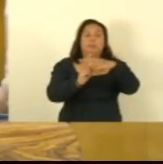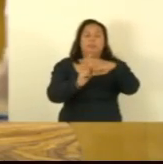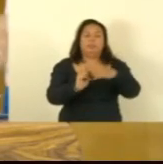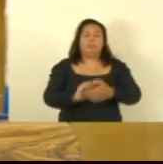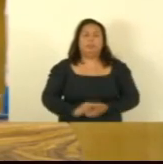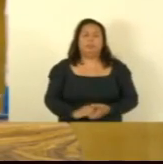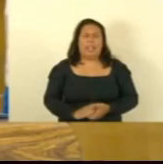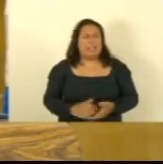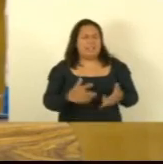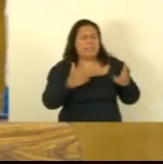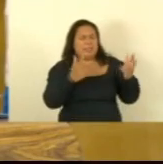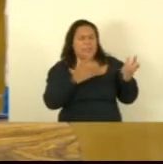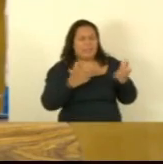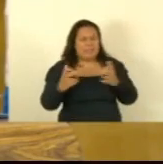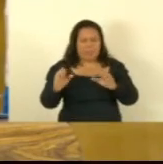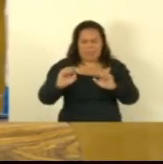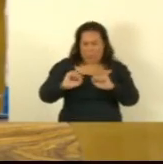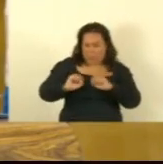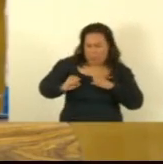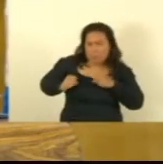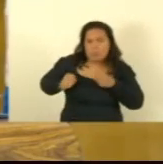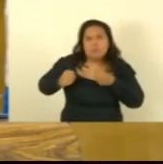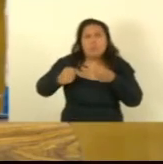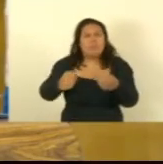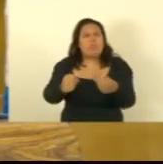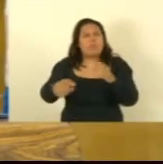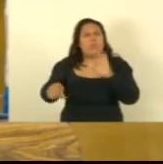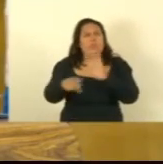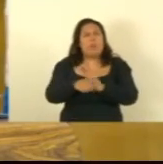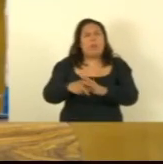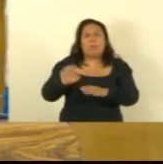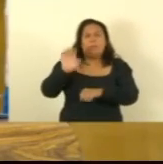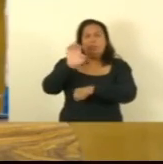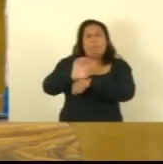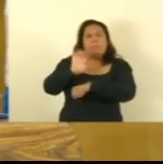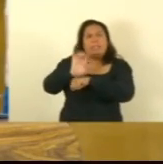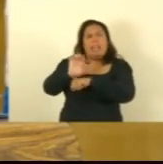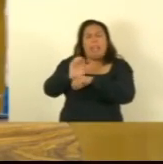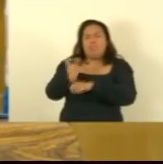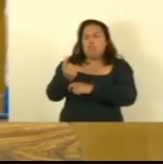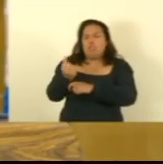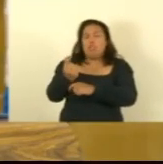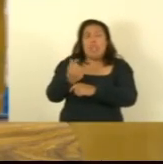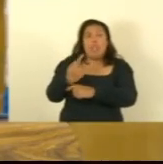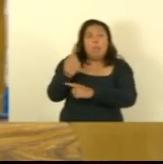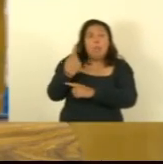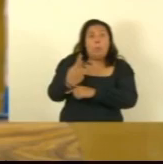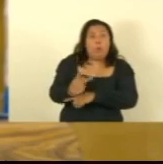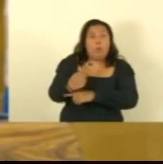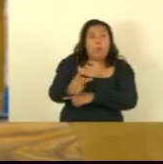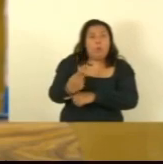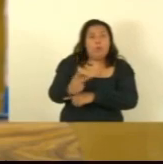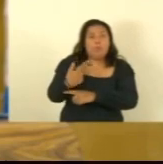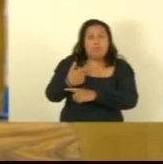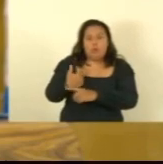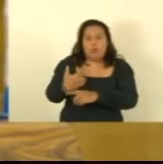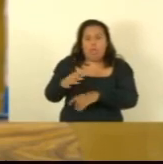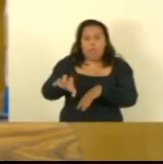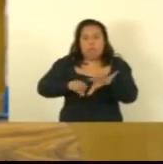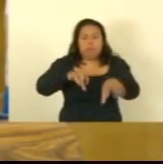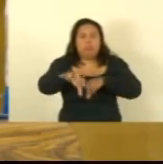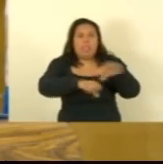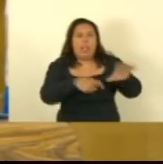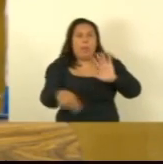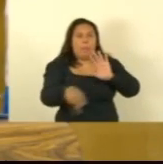Então você vê todo um esforço do Estado usando dinheiro público, dinheiro arrancado das mesas